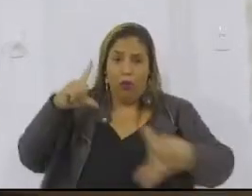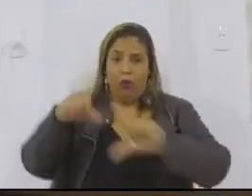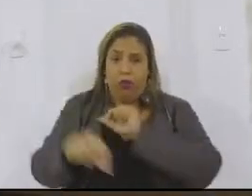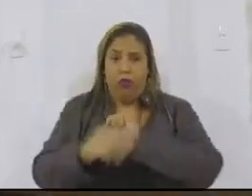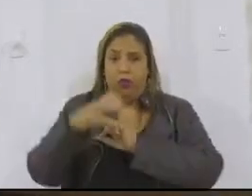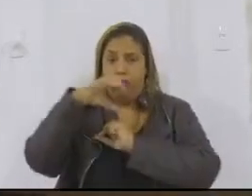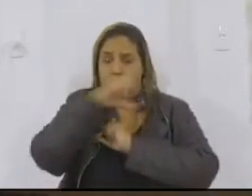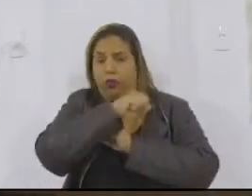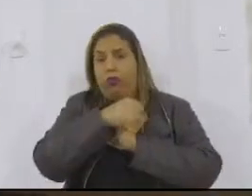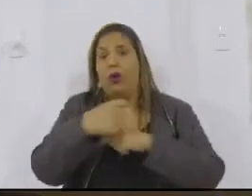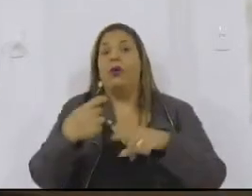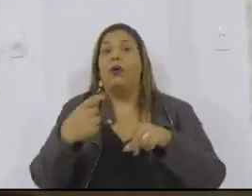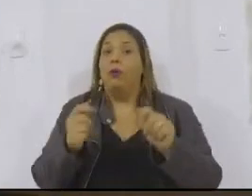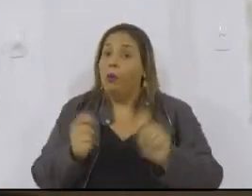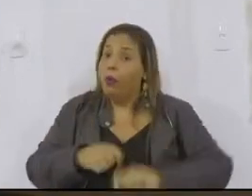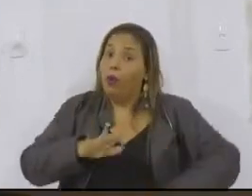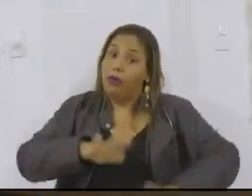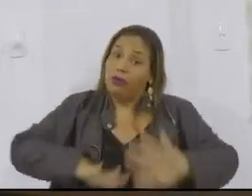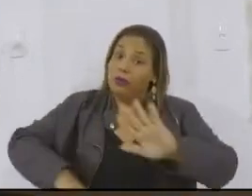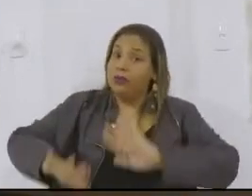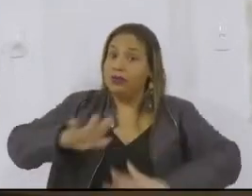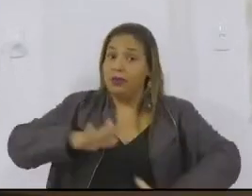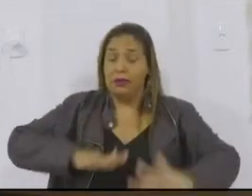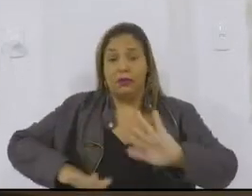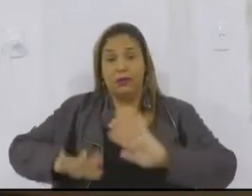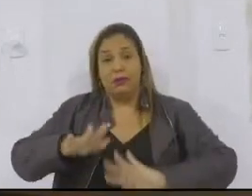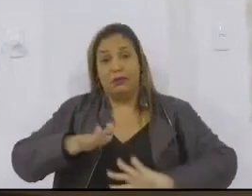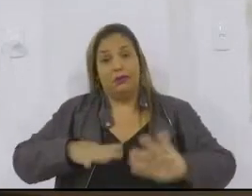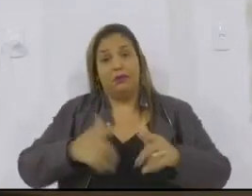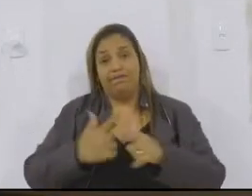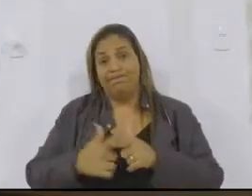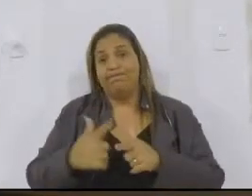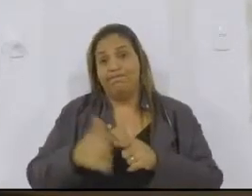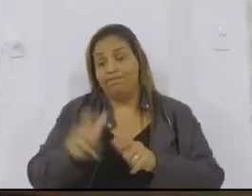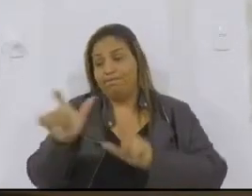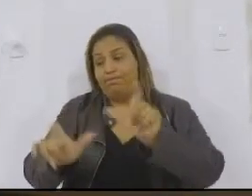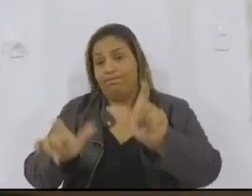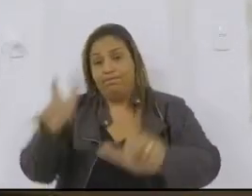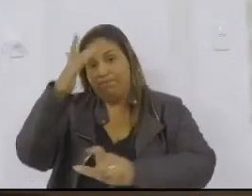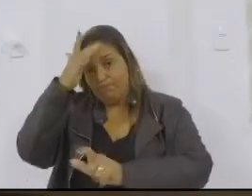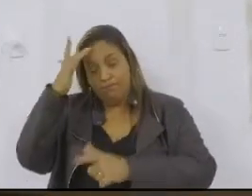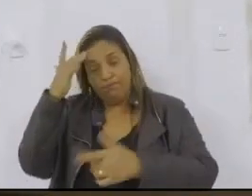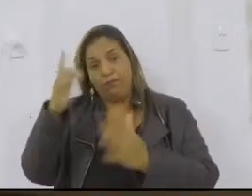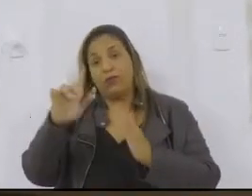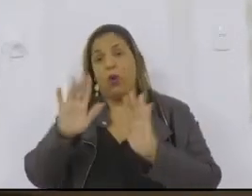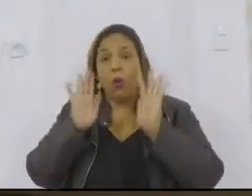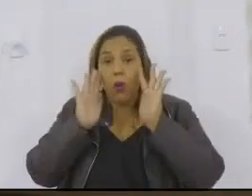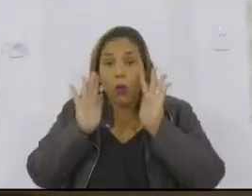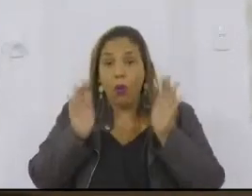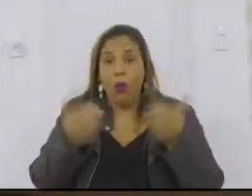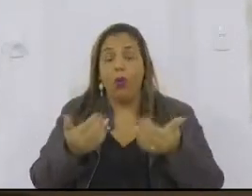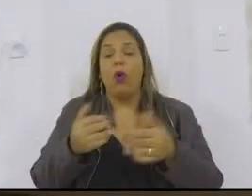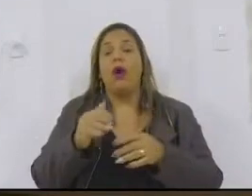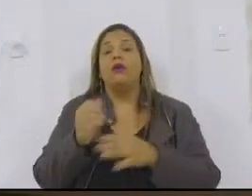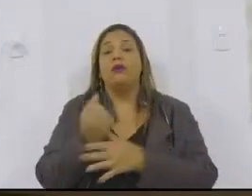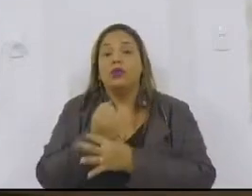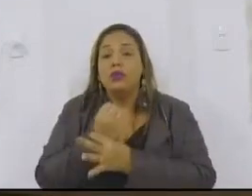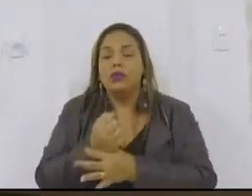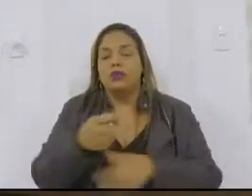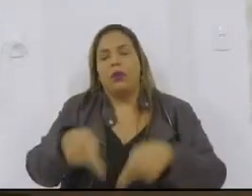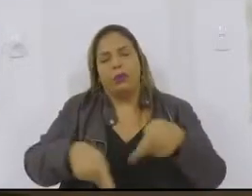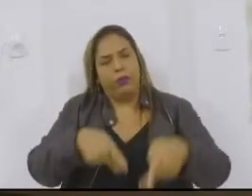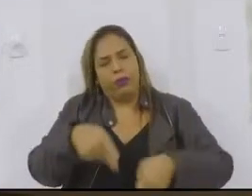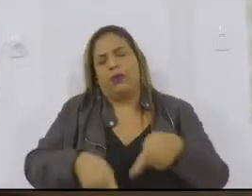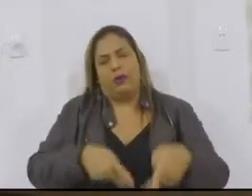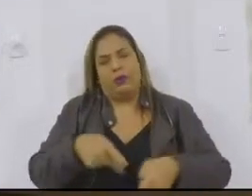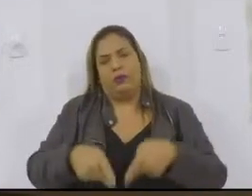e, consequentemente, trazendo risco aos pedestres. Trazendo como objetivo o bem-estar e segurança da população, seria de bom